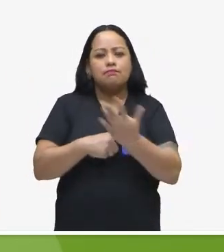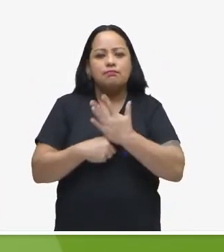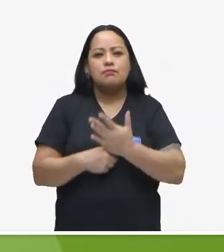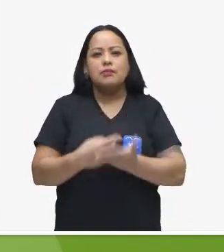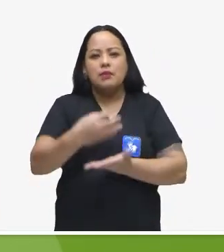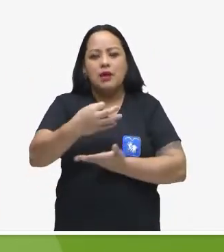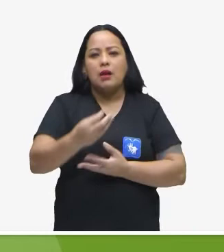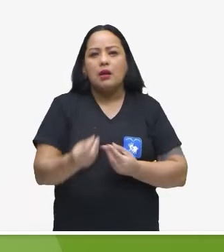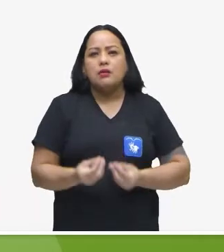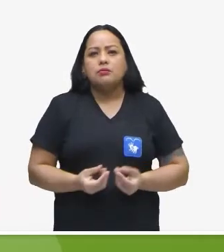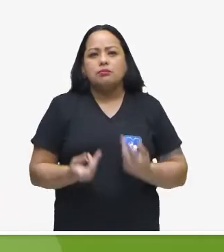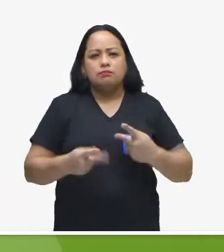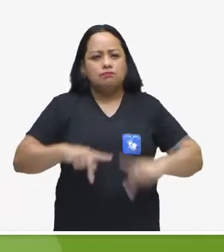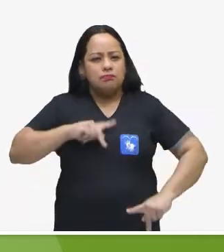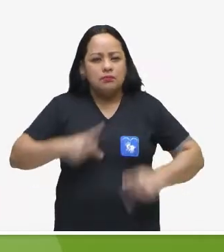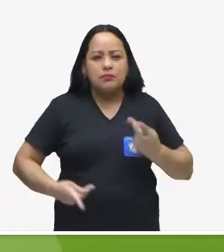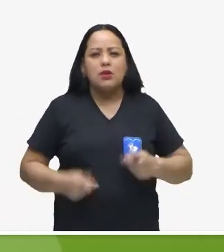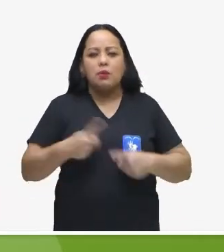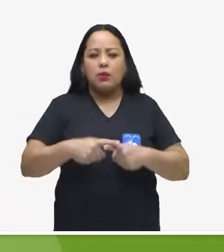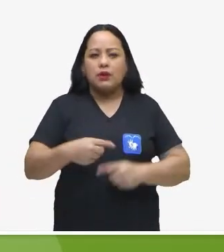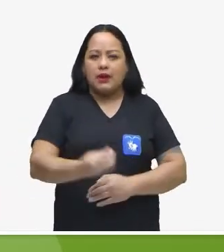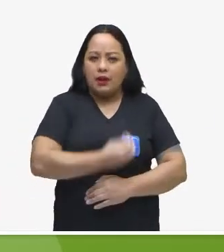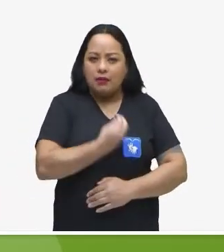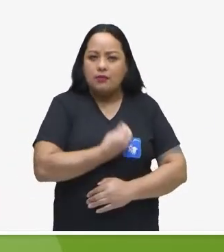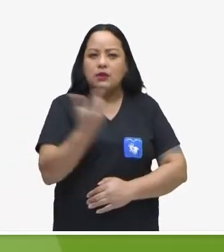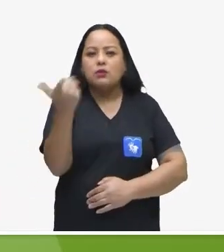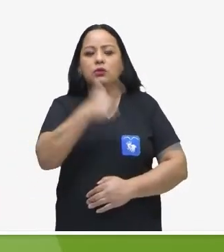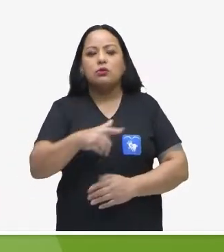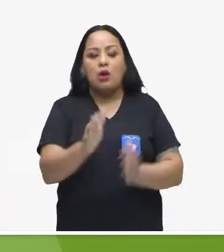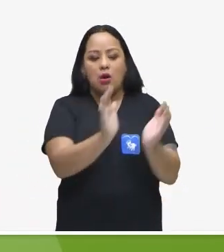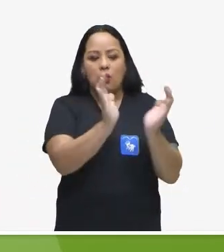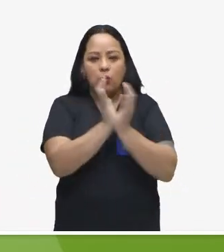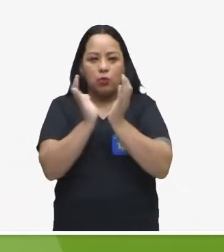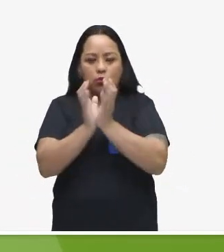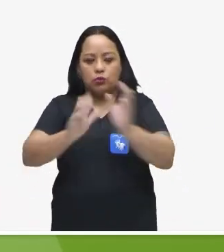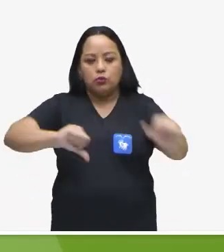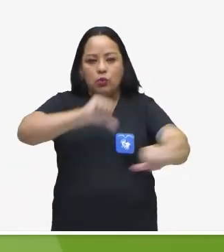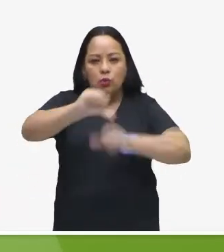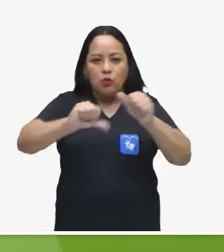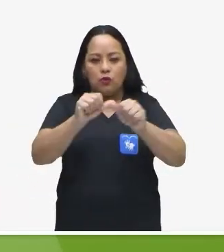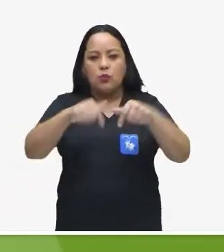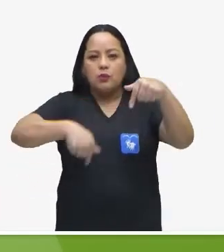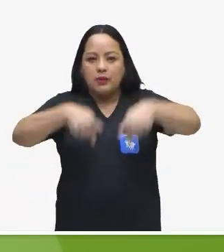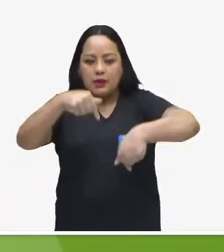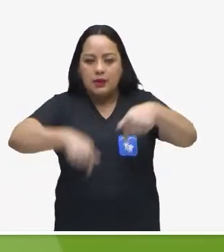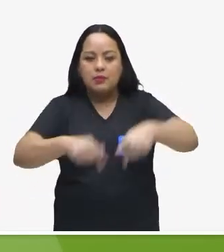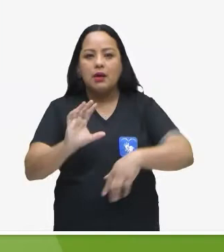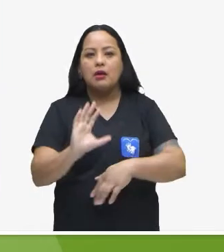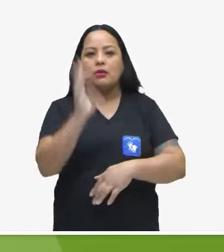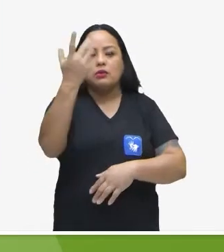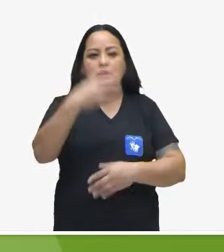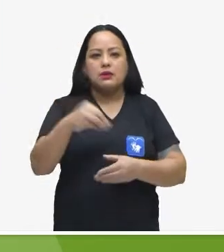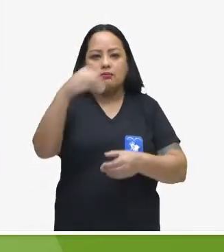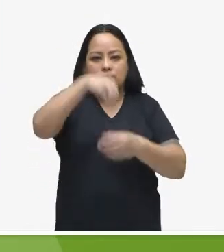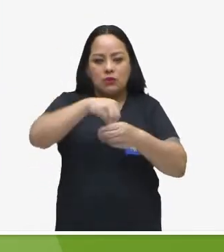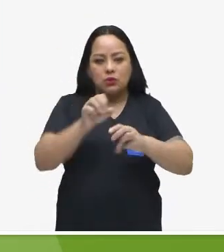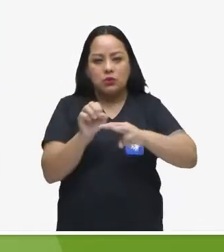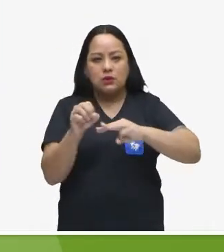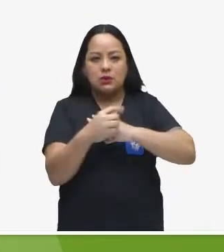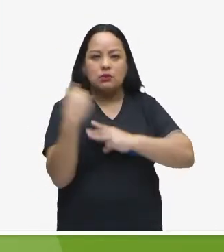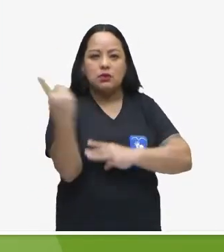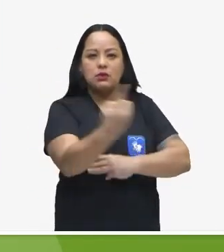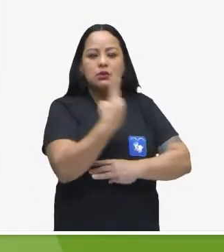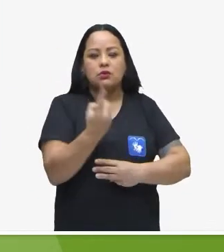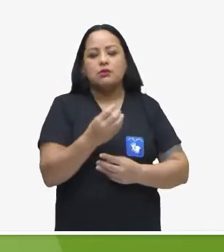para sobreviver. Então, o metabolismo é isso, esse conjunto de transformações químicas que acontecem dentro das nossas células,